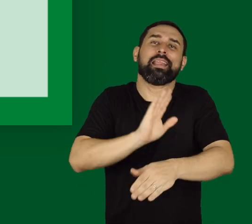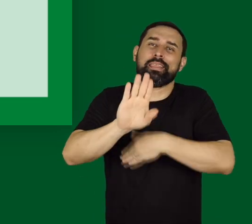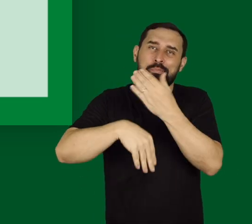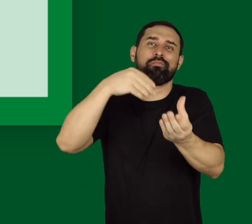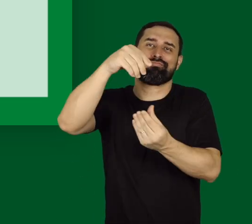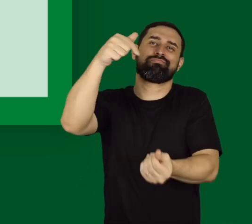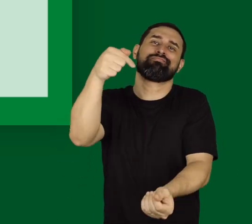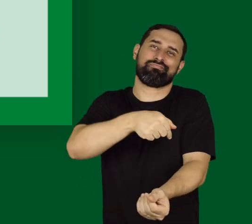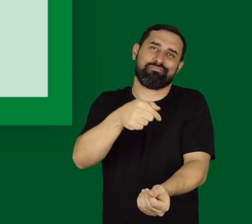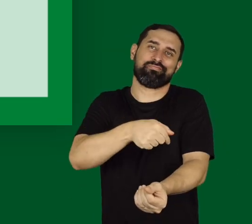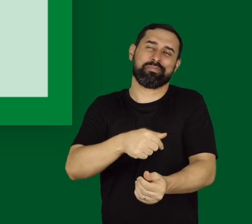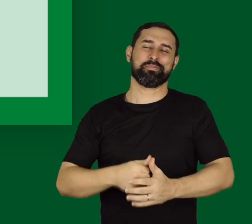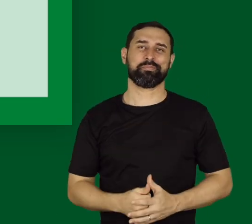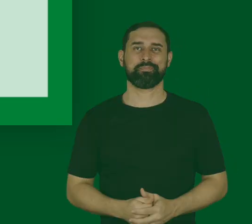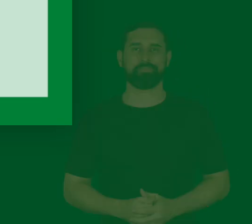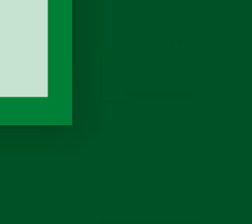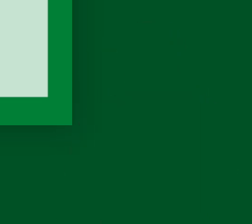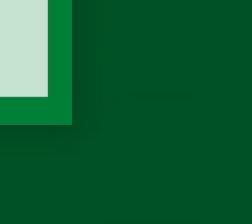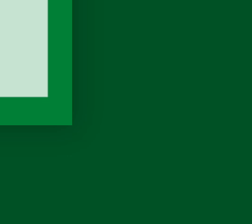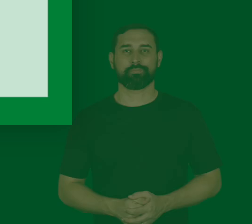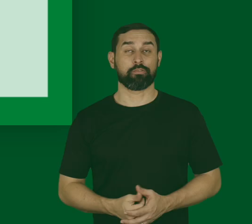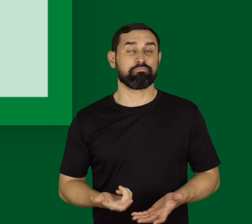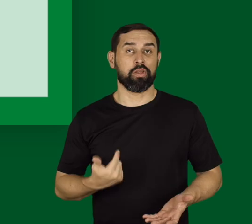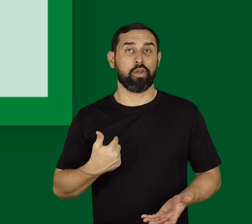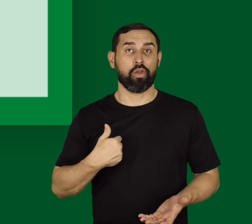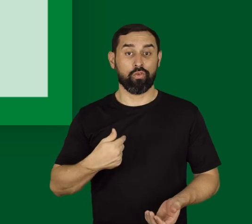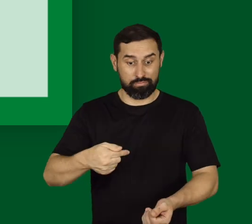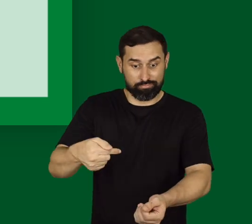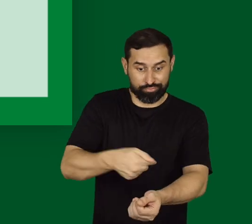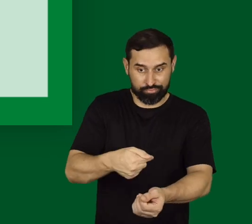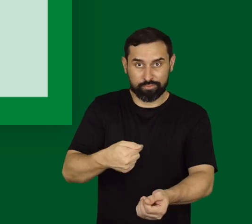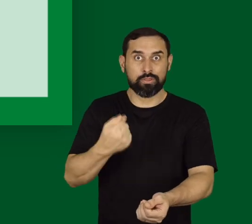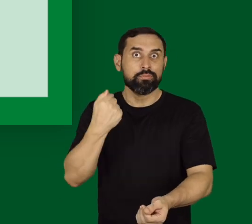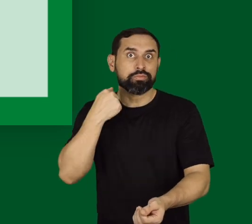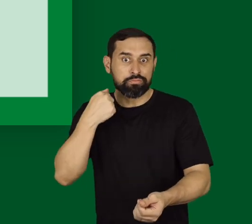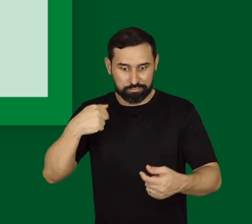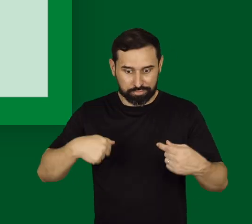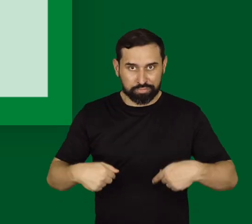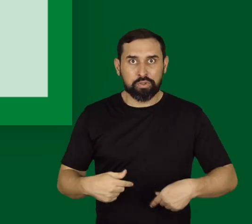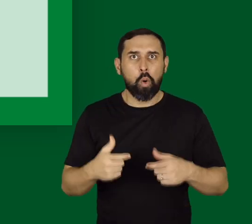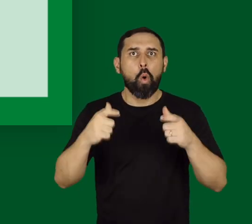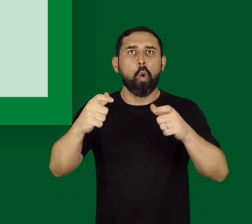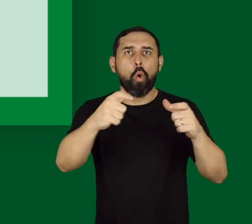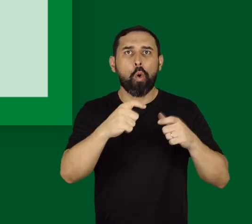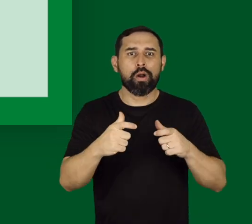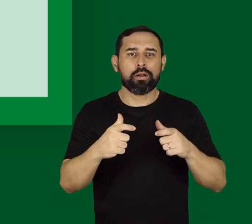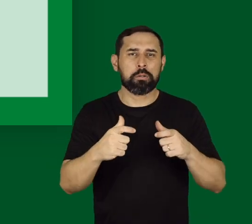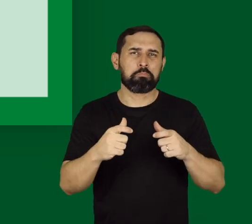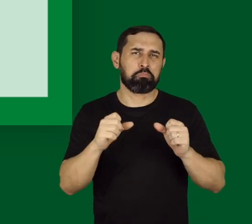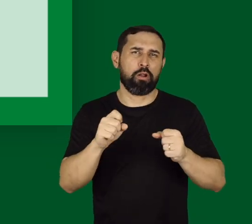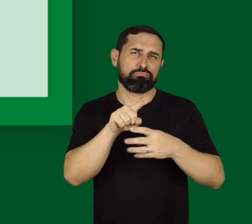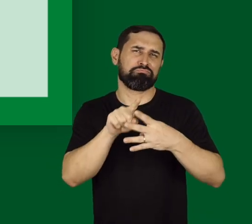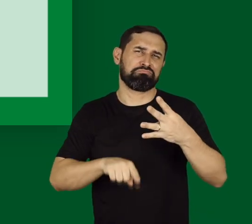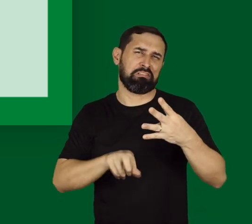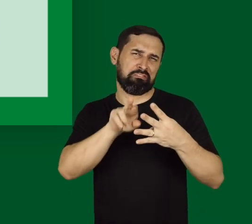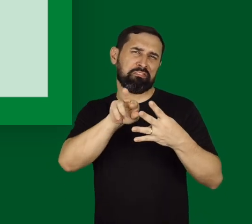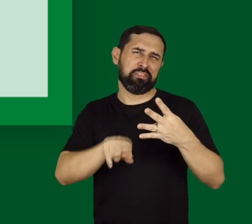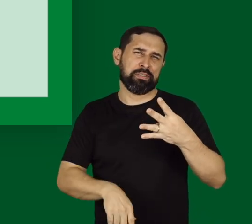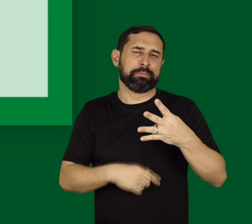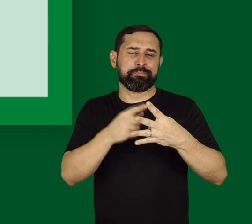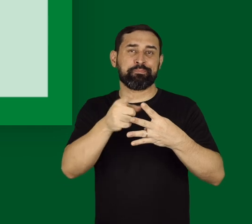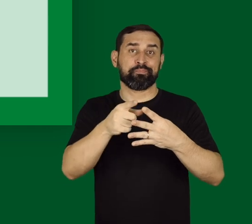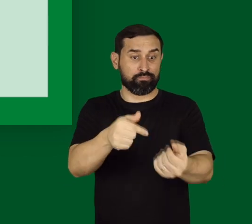tem que parar o sangramento e isso é mandatório. Quais são as opções de acesso vascular? Então, como a gente já comentou aqui, você